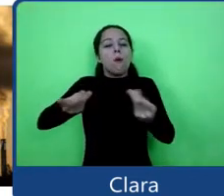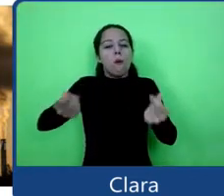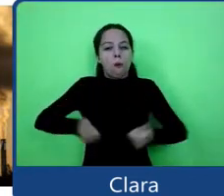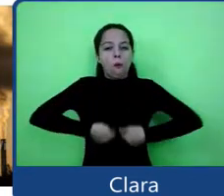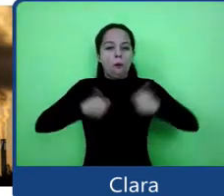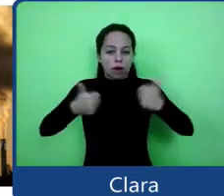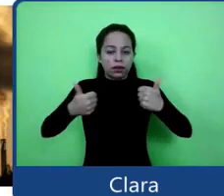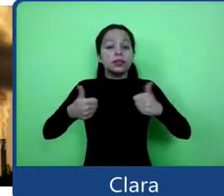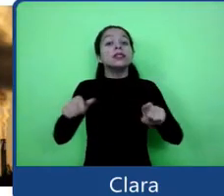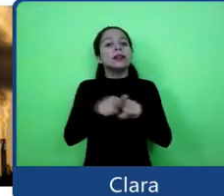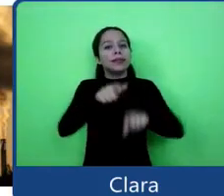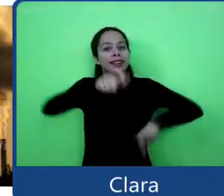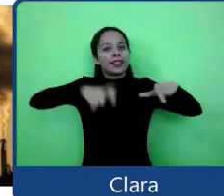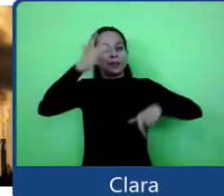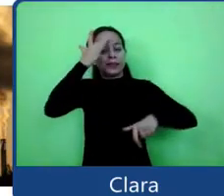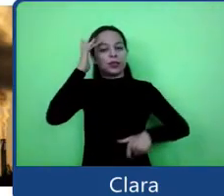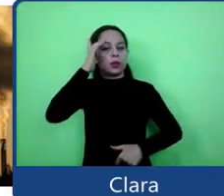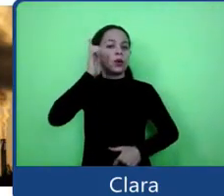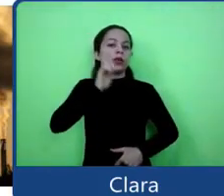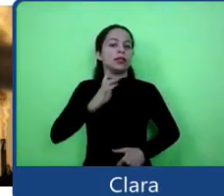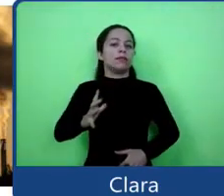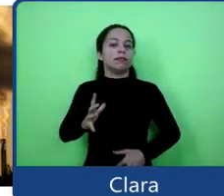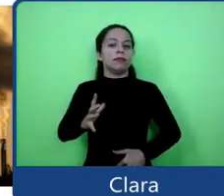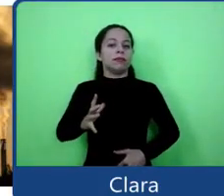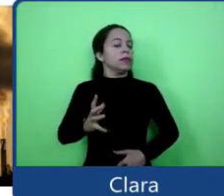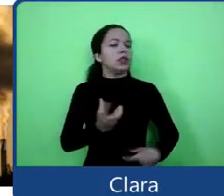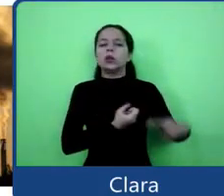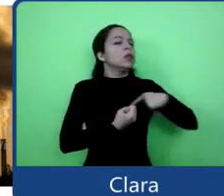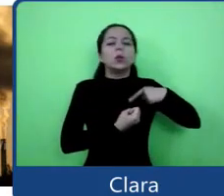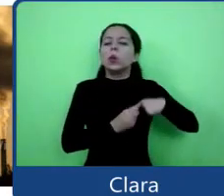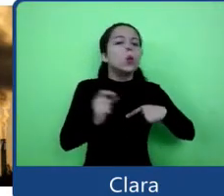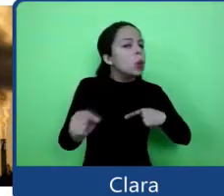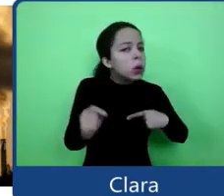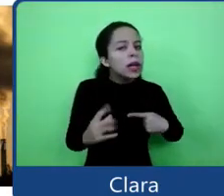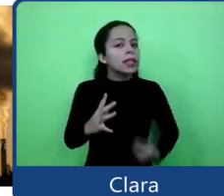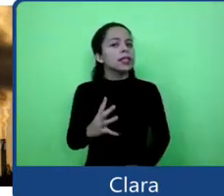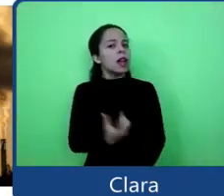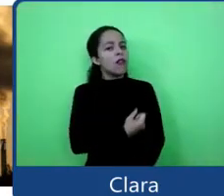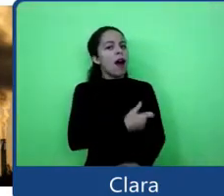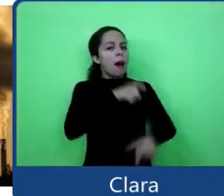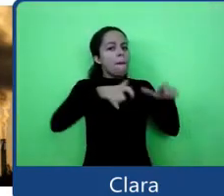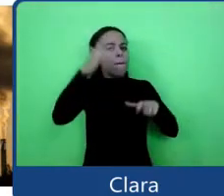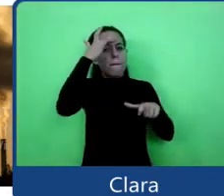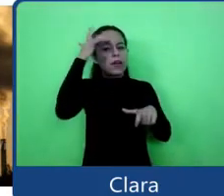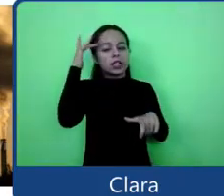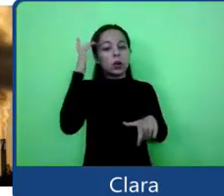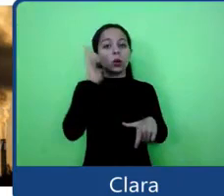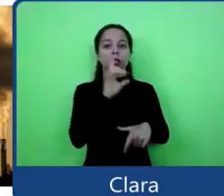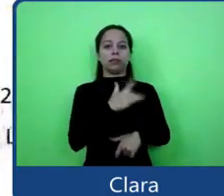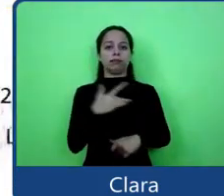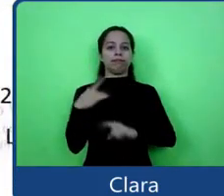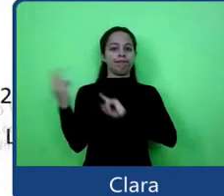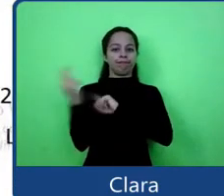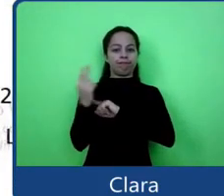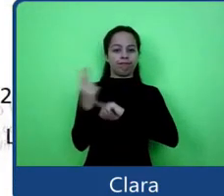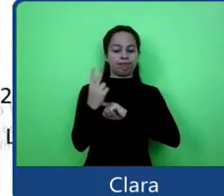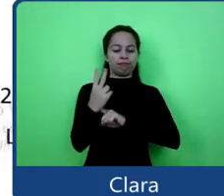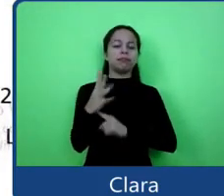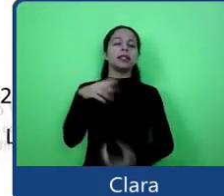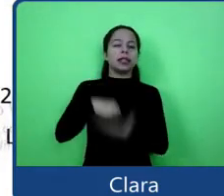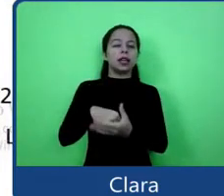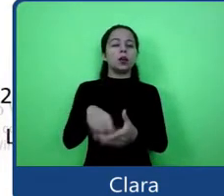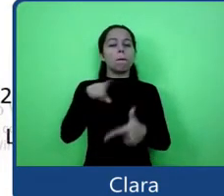gente tem essa possibilidade de resolver problemas que são interrelacionados, né,